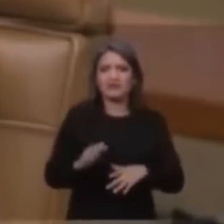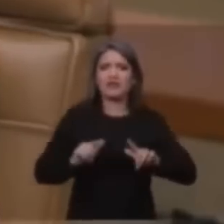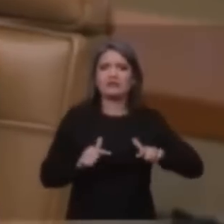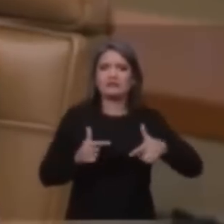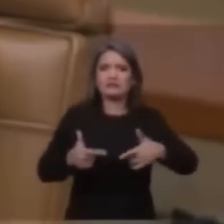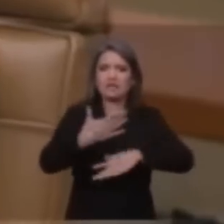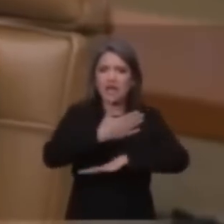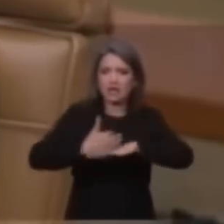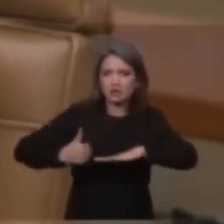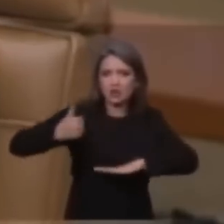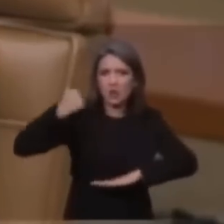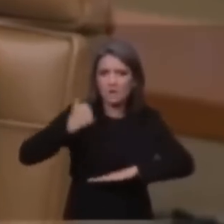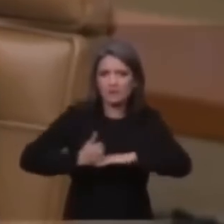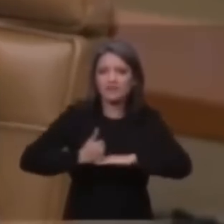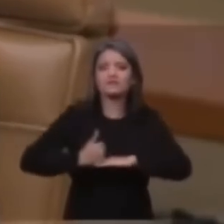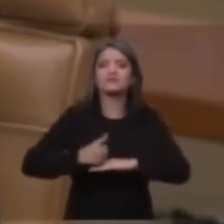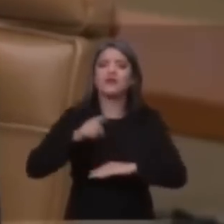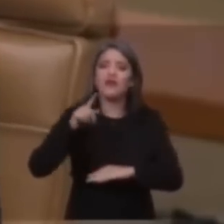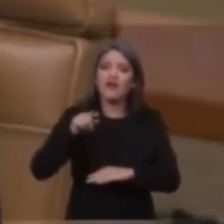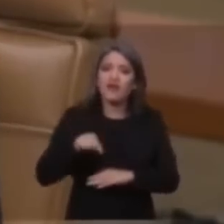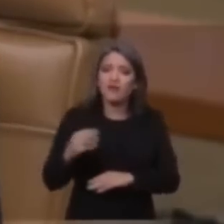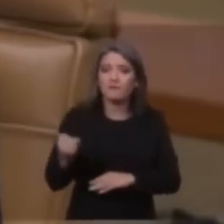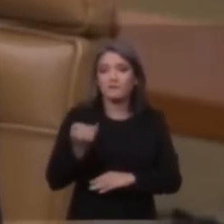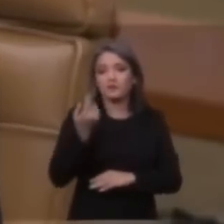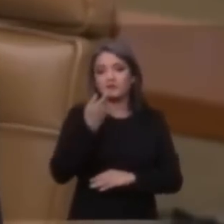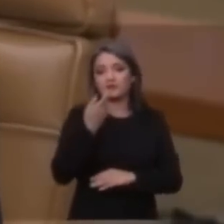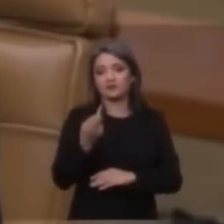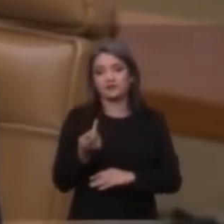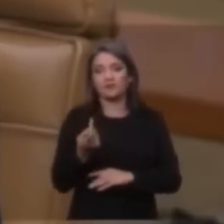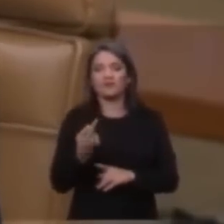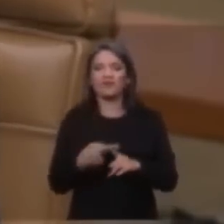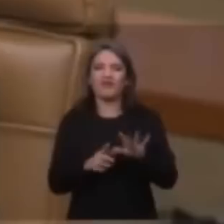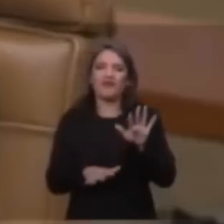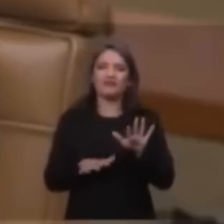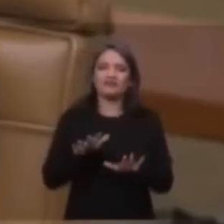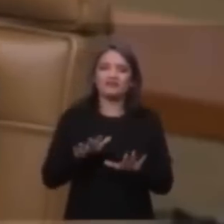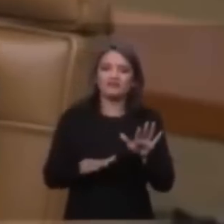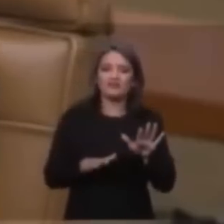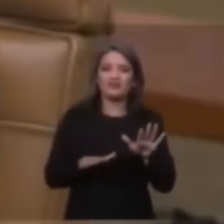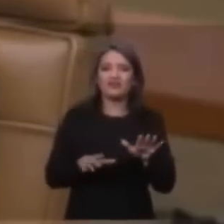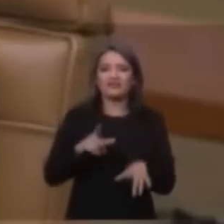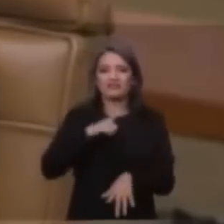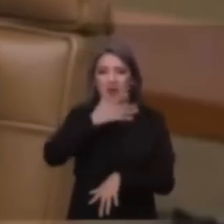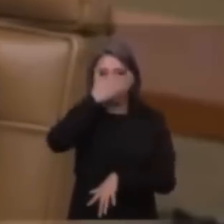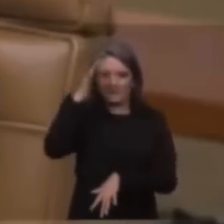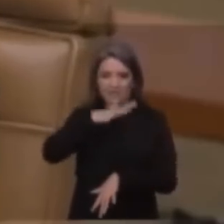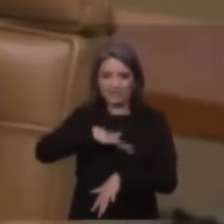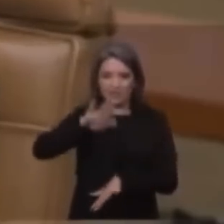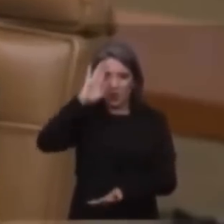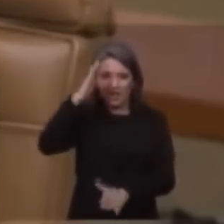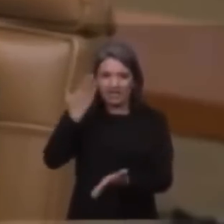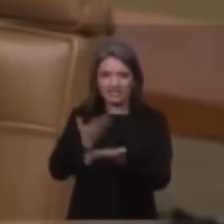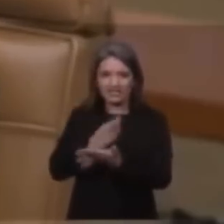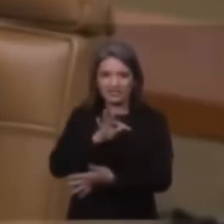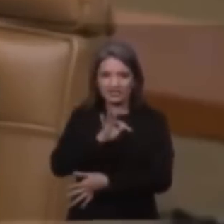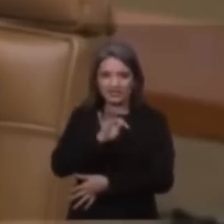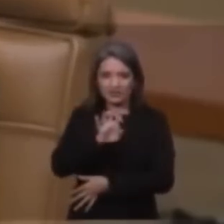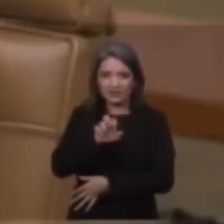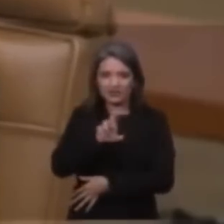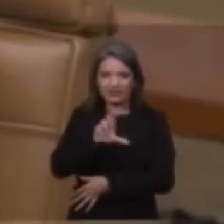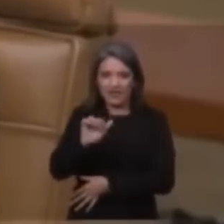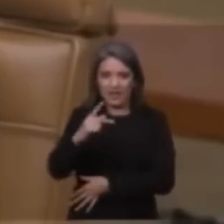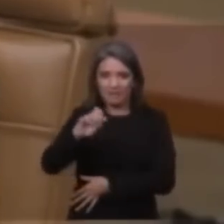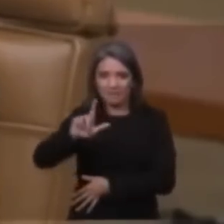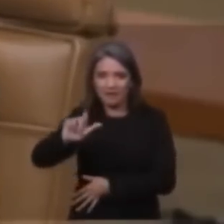é importante se referir a isso o presidente Às vezes o terraplanismo e o negacionismo